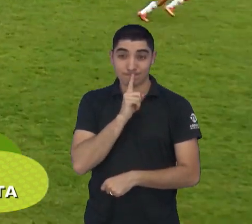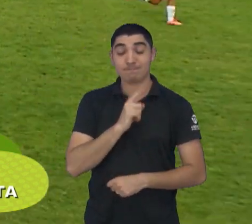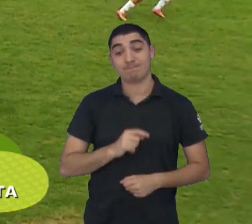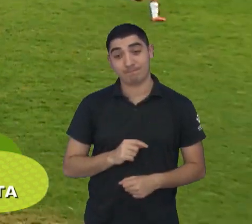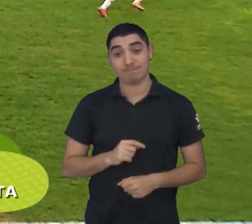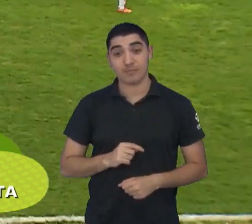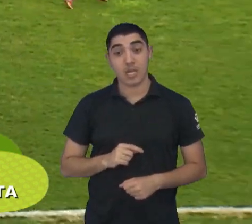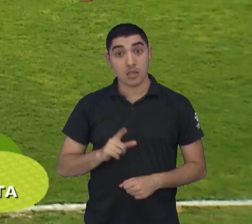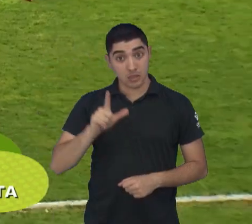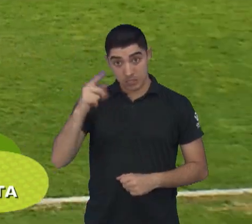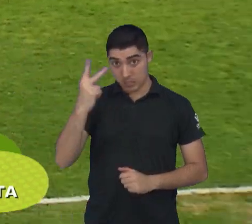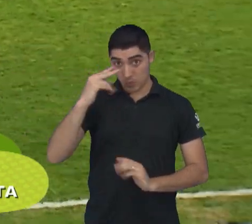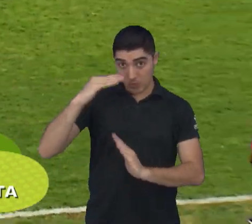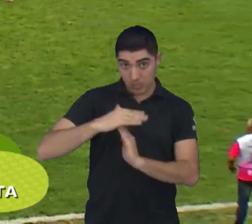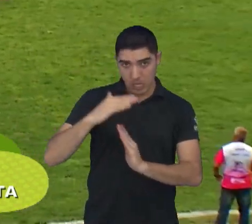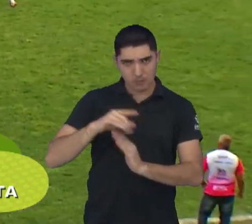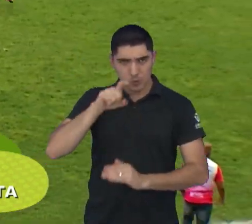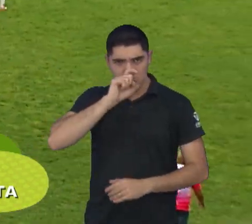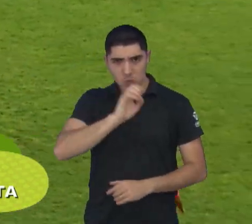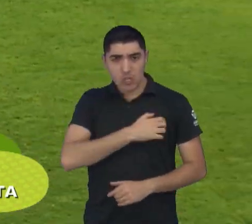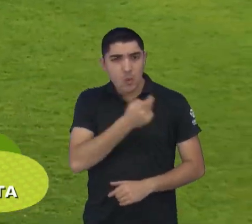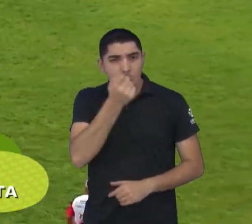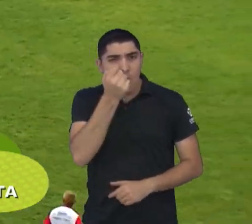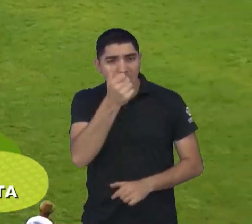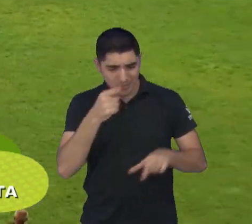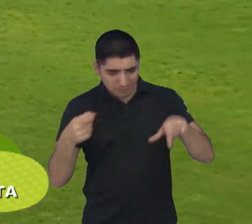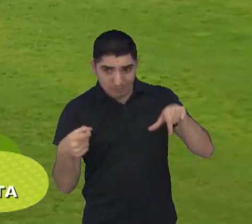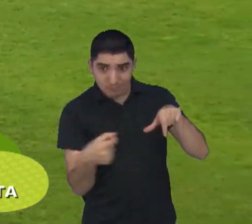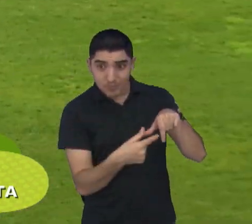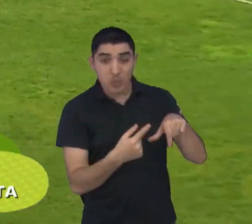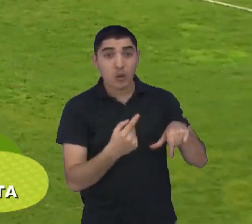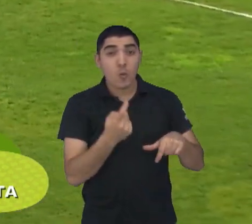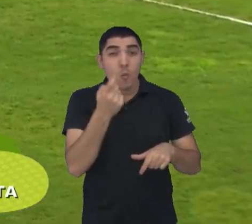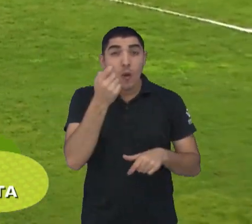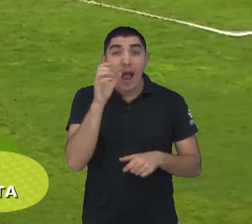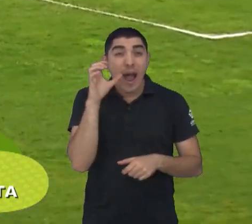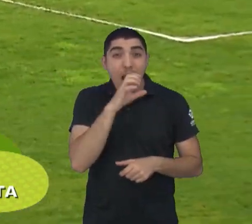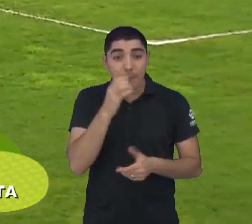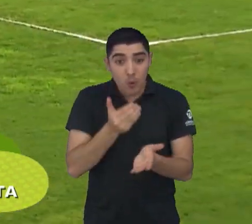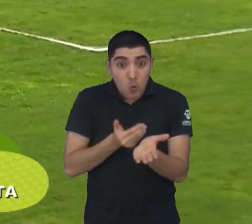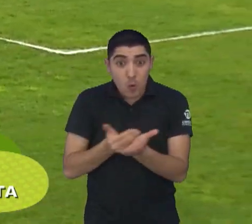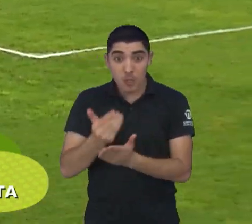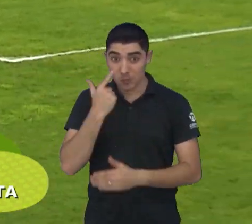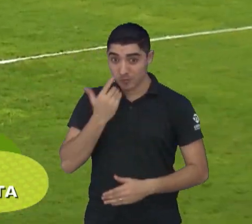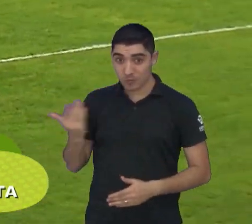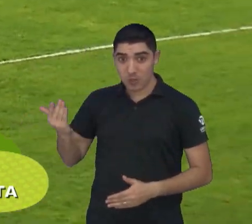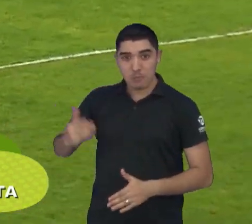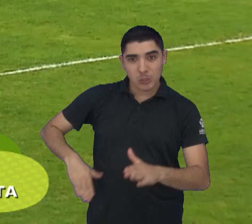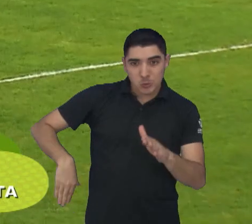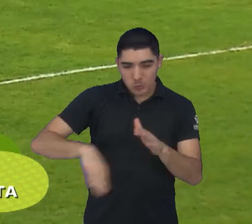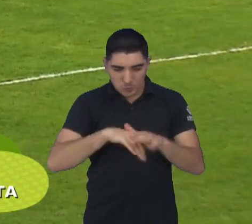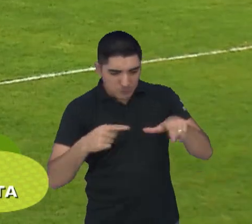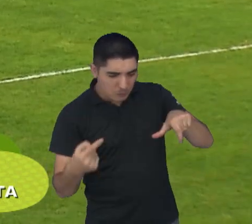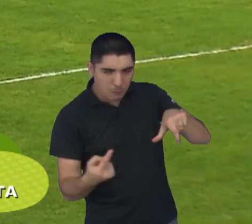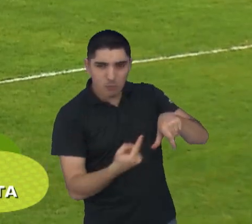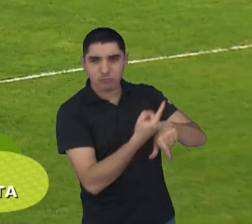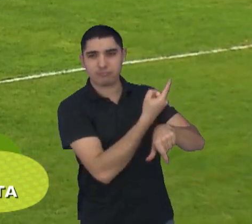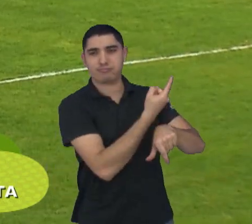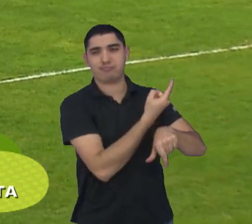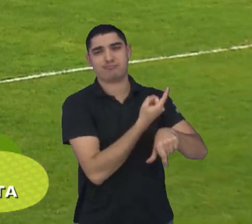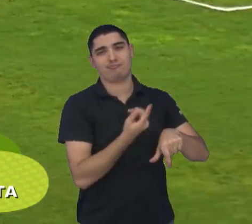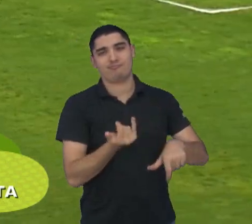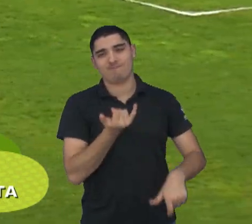Na segunda etapa, o São José quase abriu o placar logo no primeiro minuto, mas a Michele chutou a chance por cima do